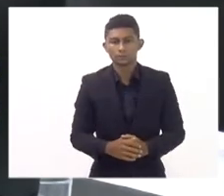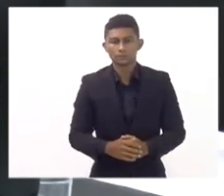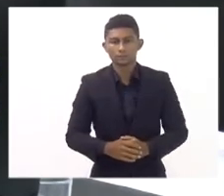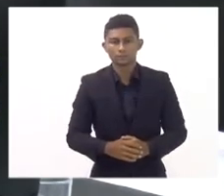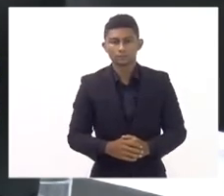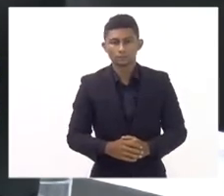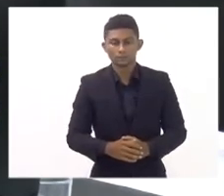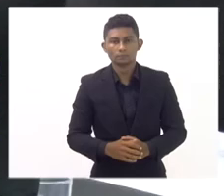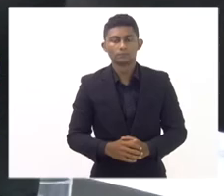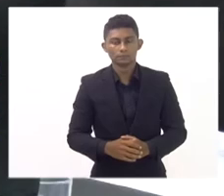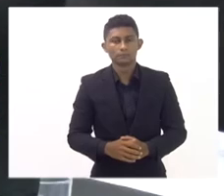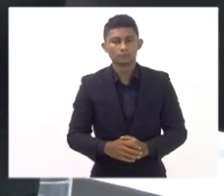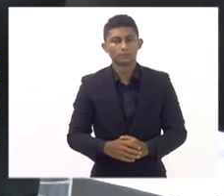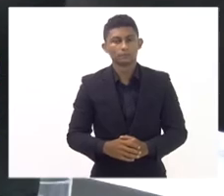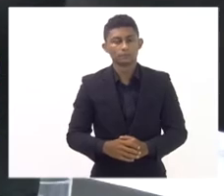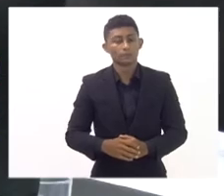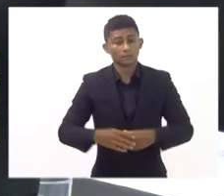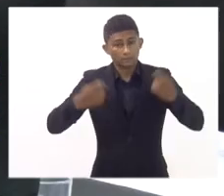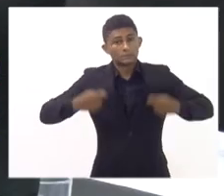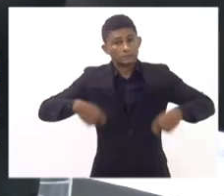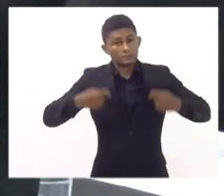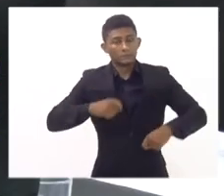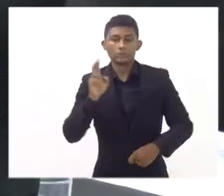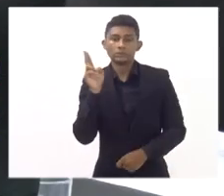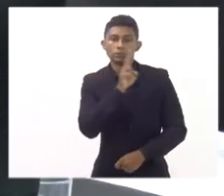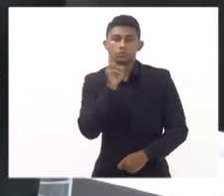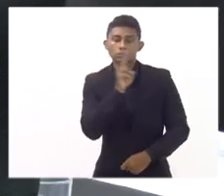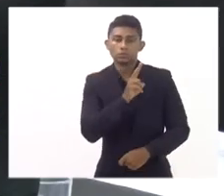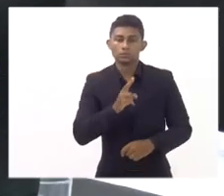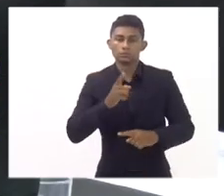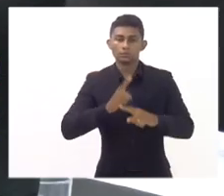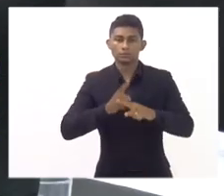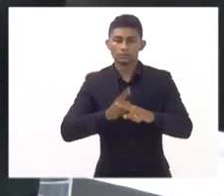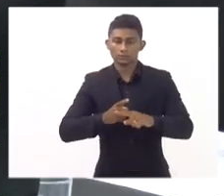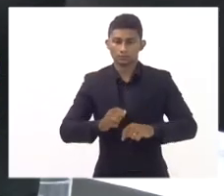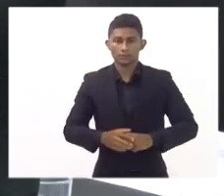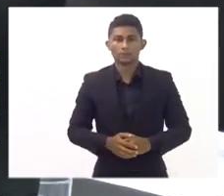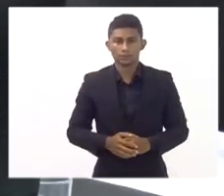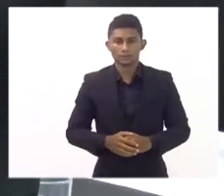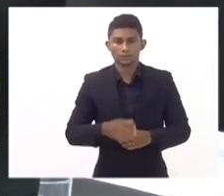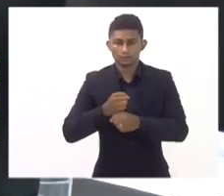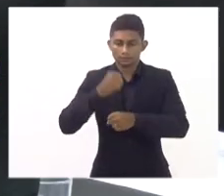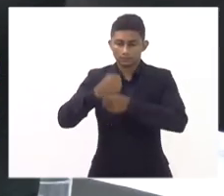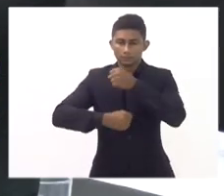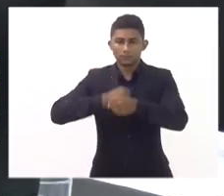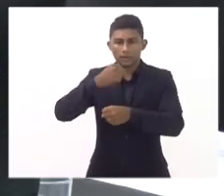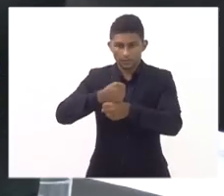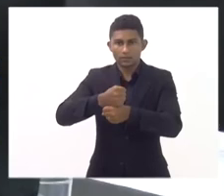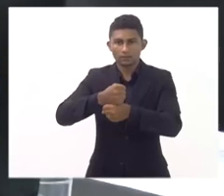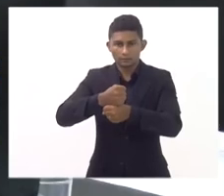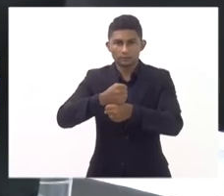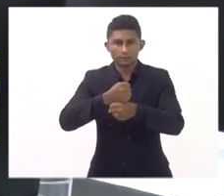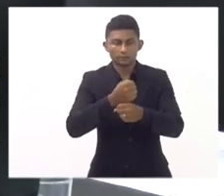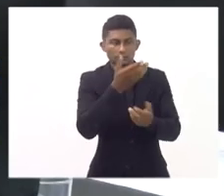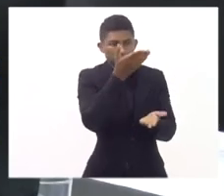a gente entende que tem uma urgência, porque o transcorrer do ano letivo significa